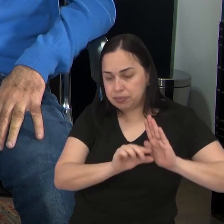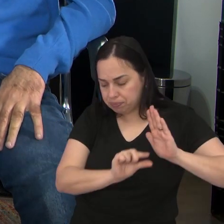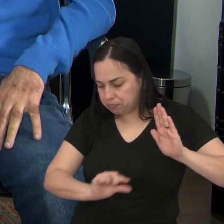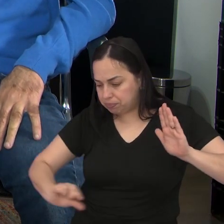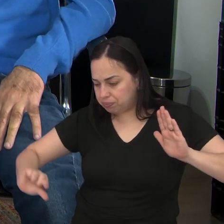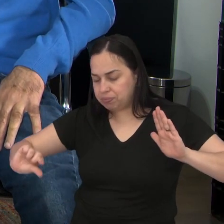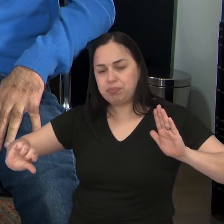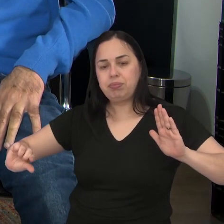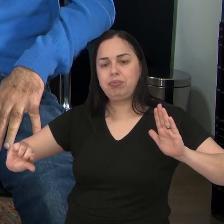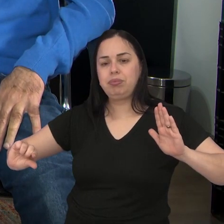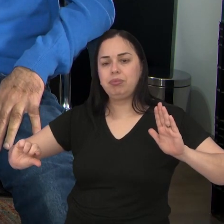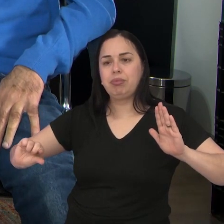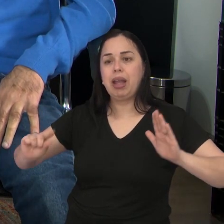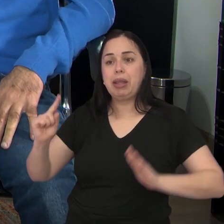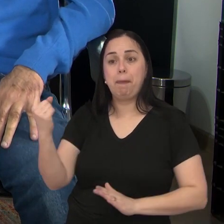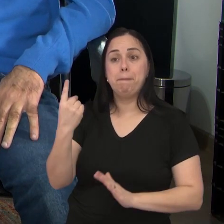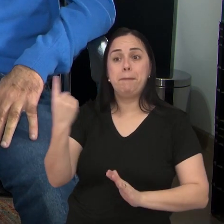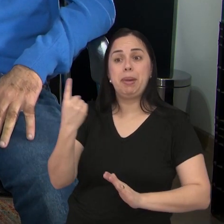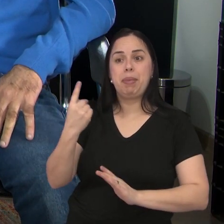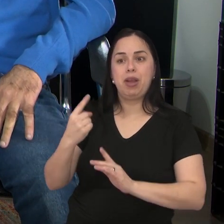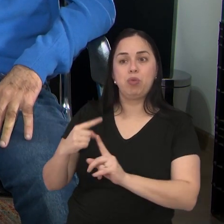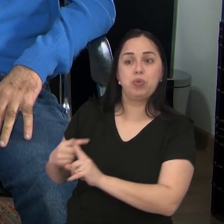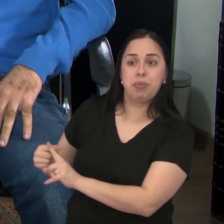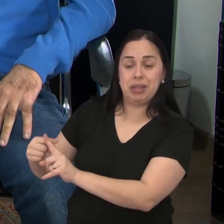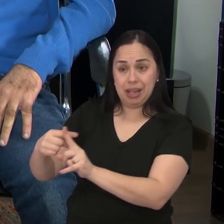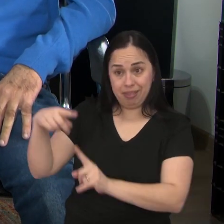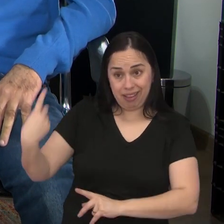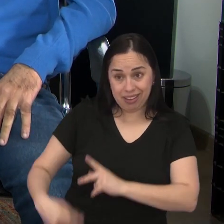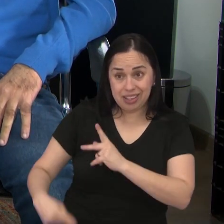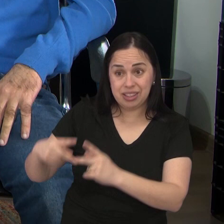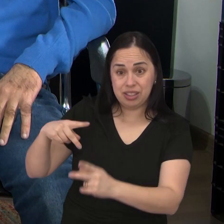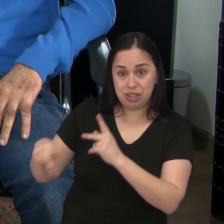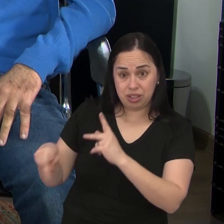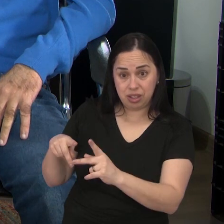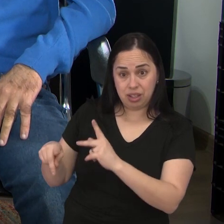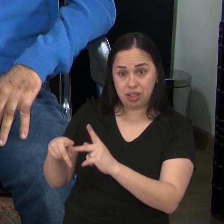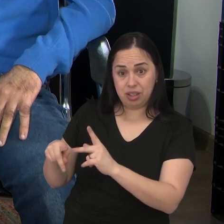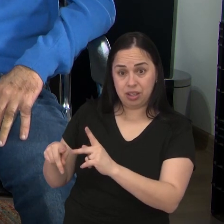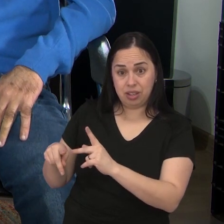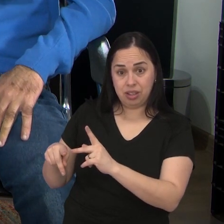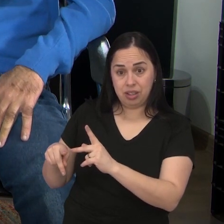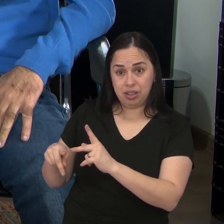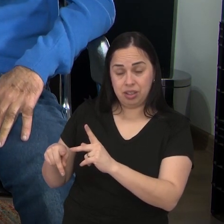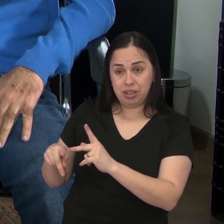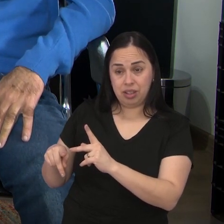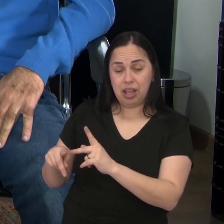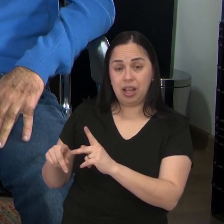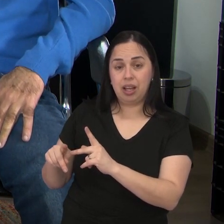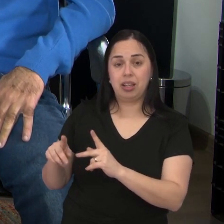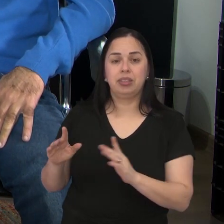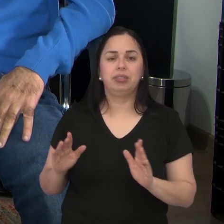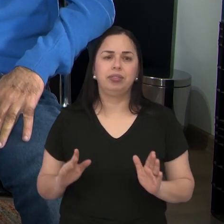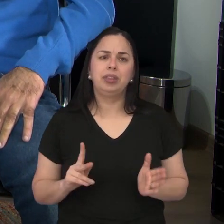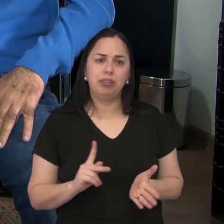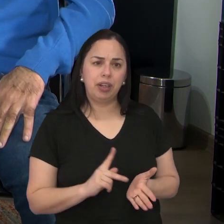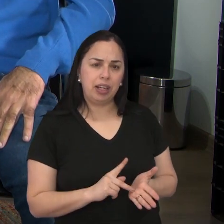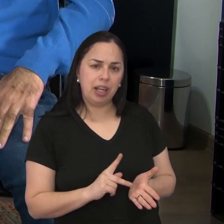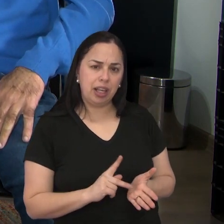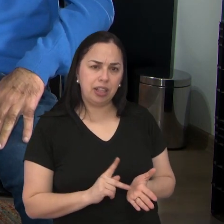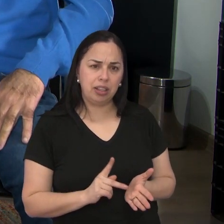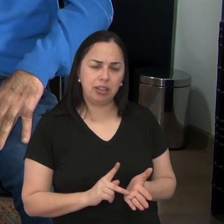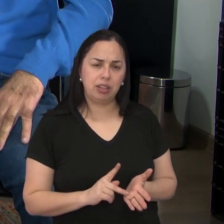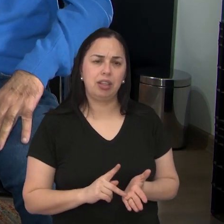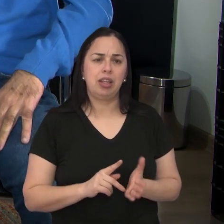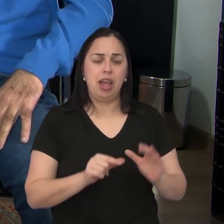Loja 100 era o primeiro cemitério da cidade, atrás da capelinha que ela existe. Então, na